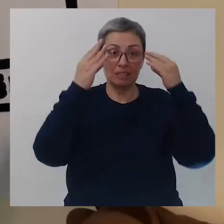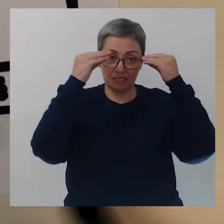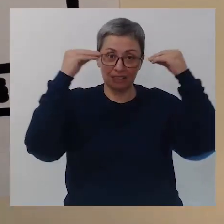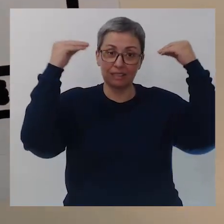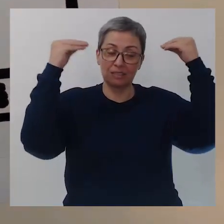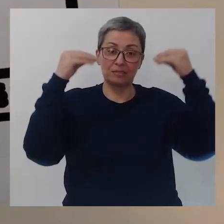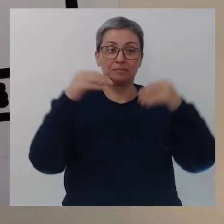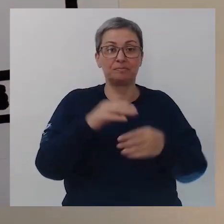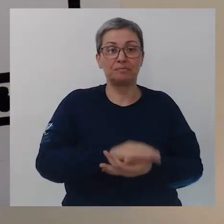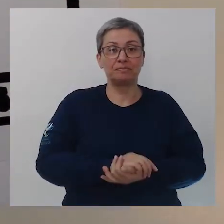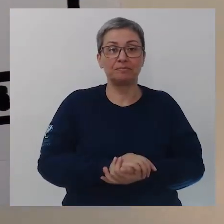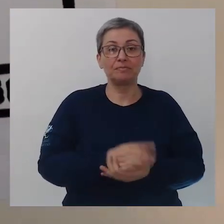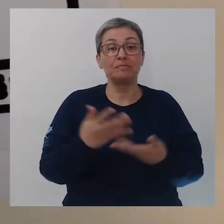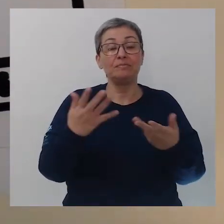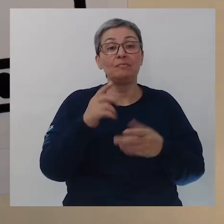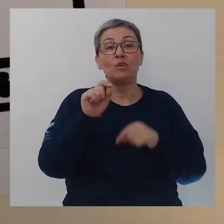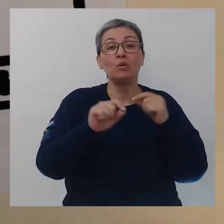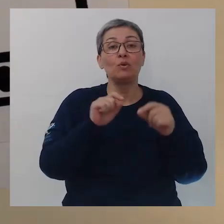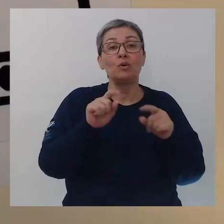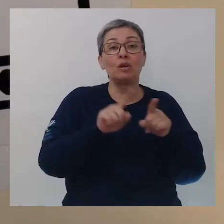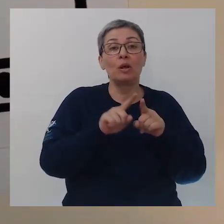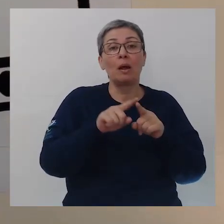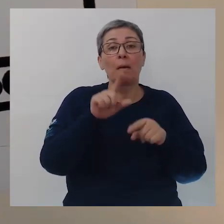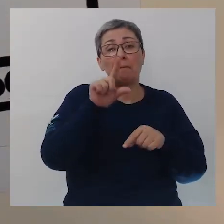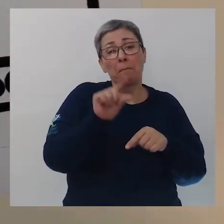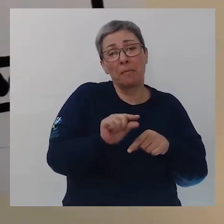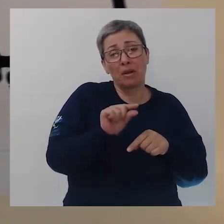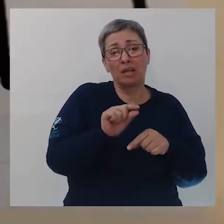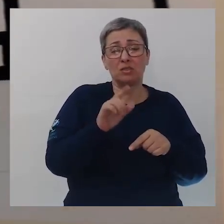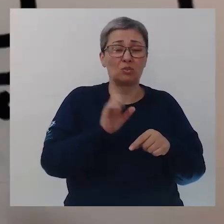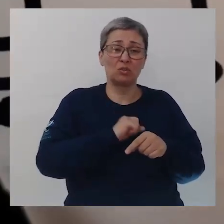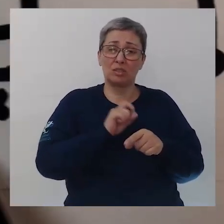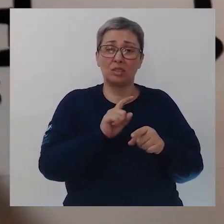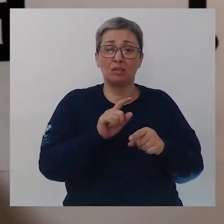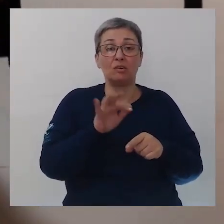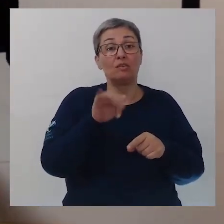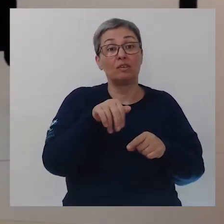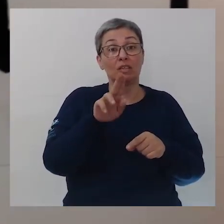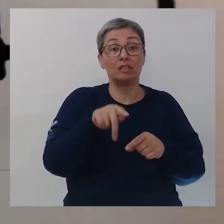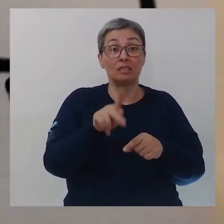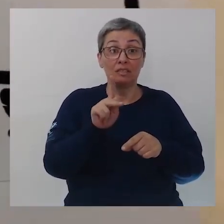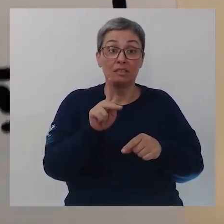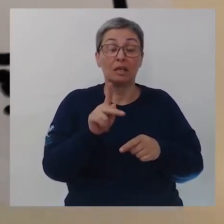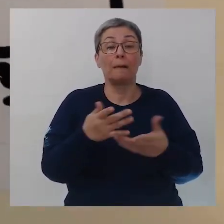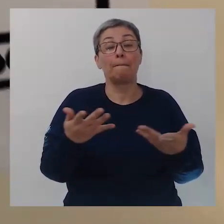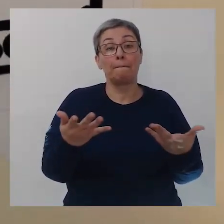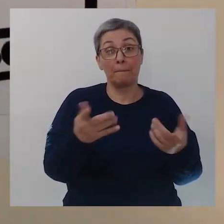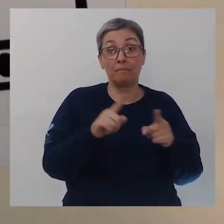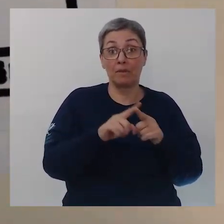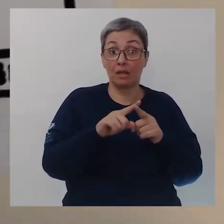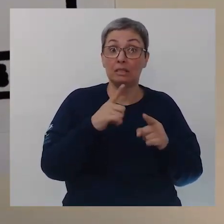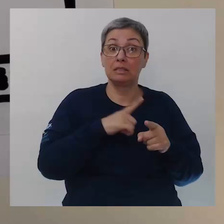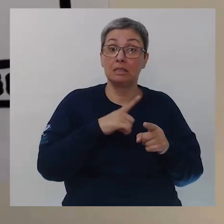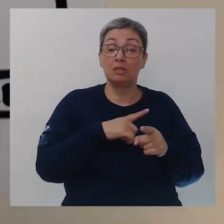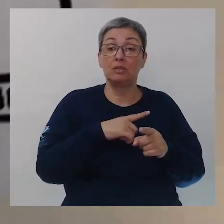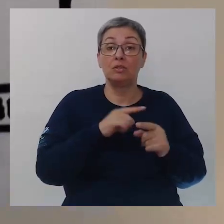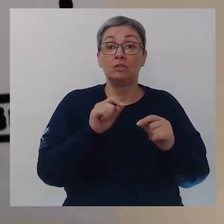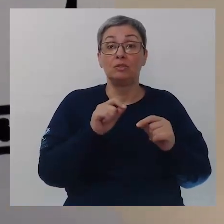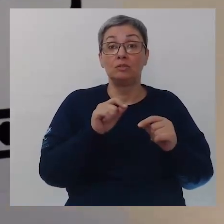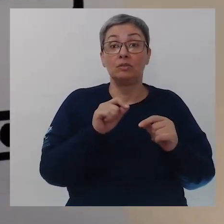estilo sertanejo. Qual foi o que teve menos pessoas que optaram? Foi o funk. Nós tivemos